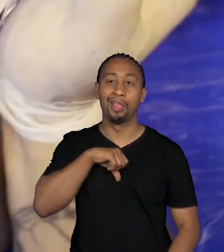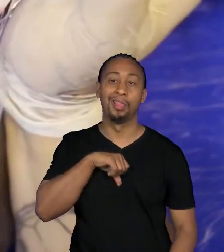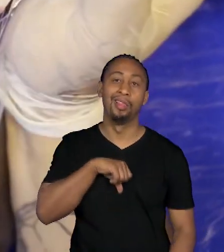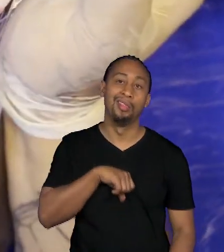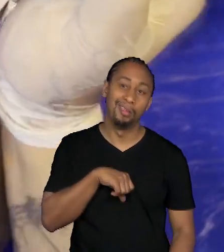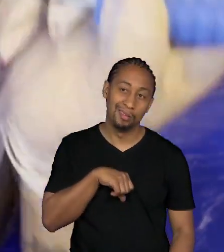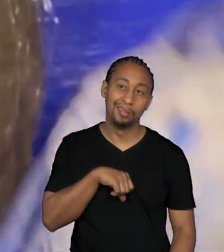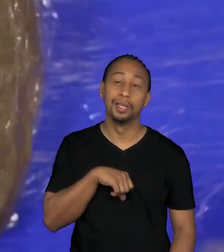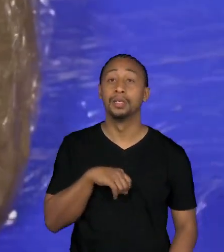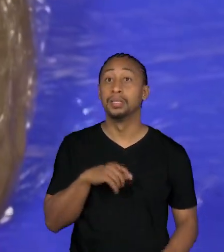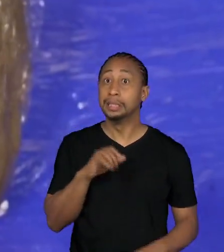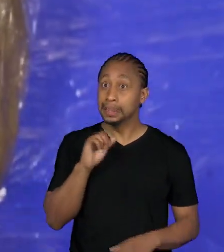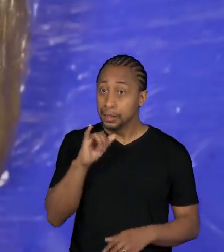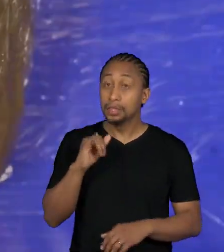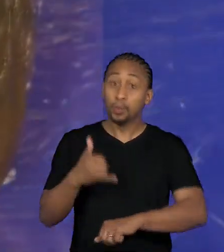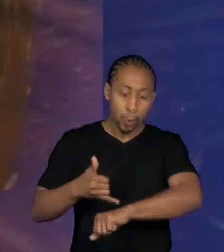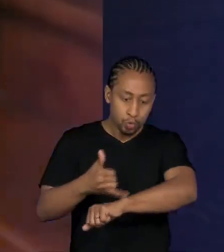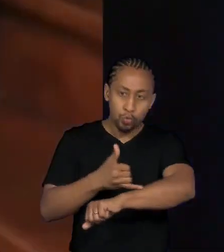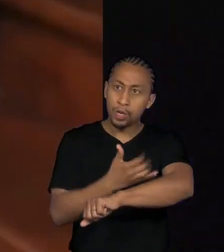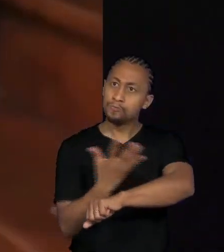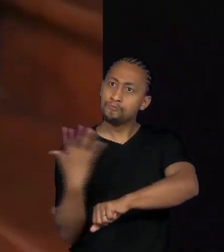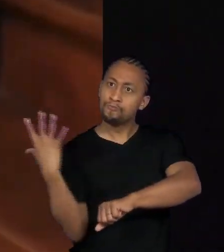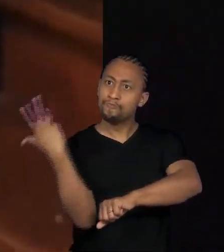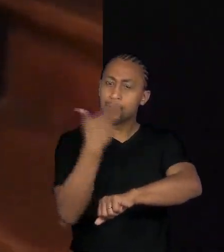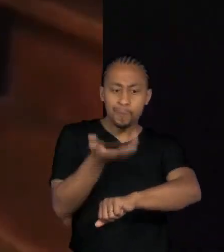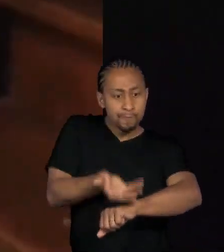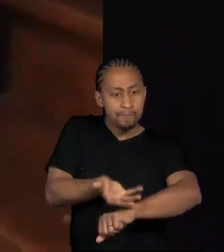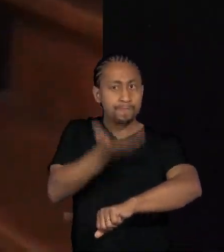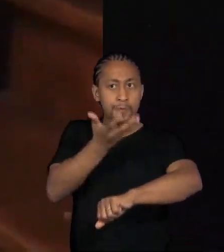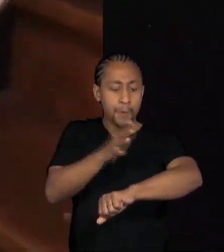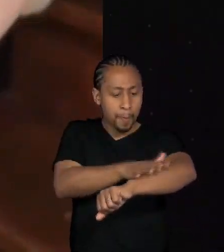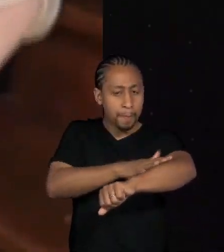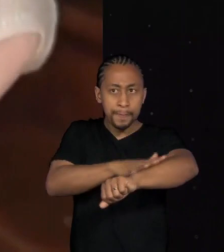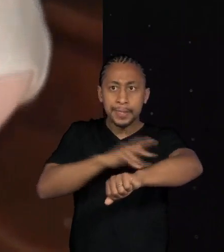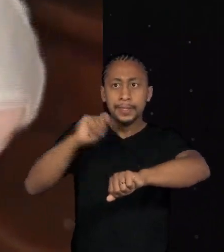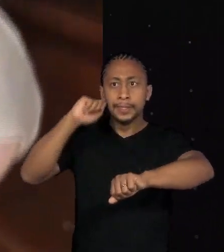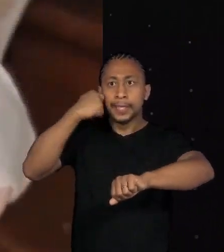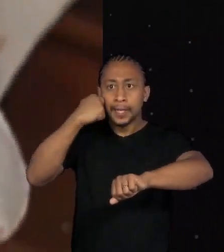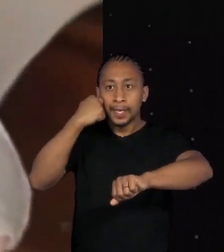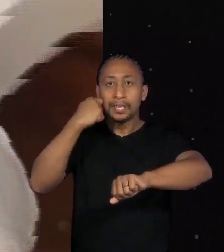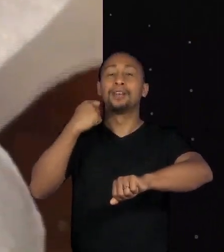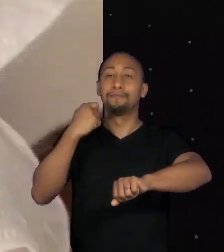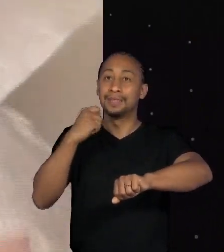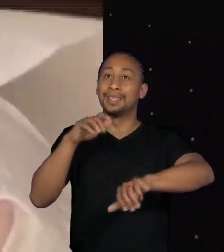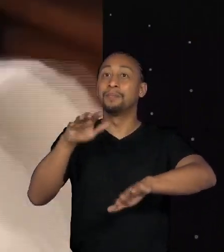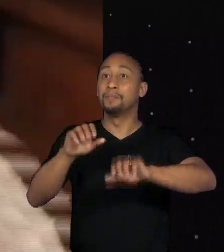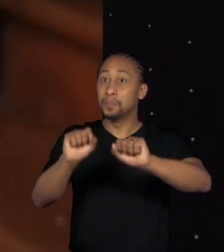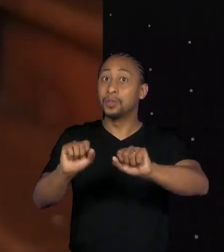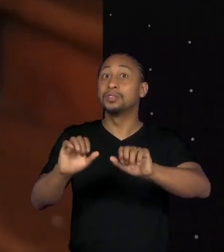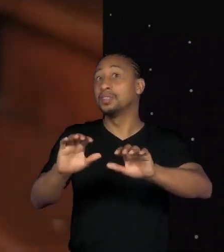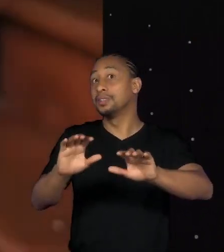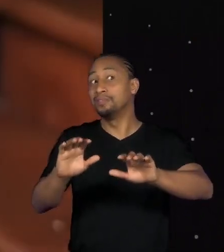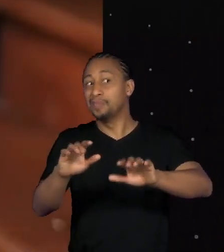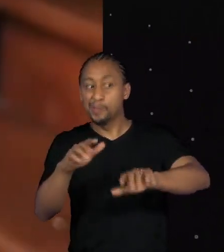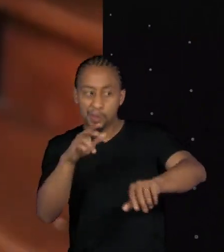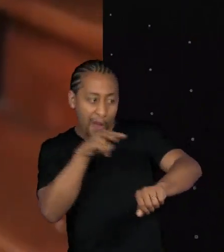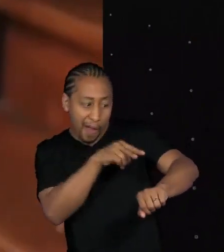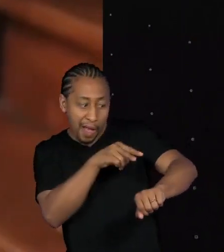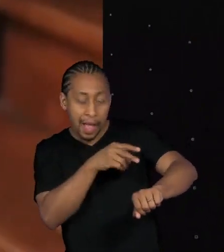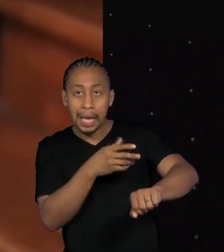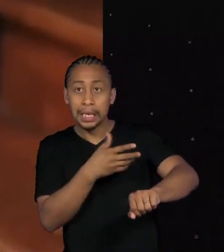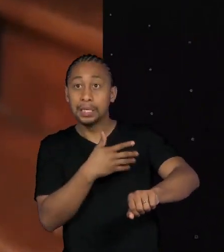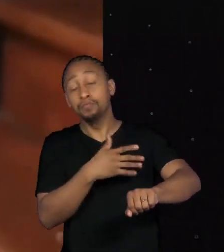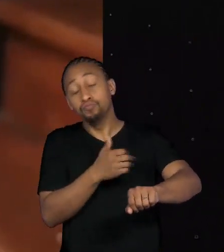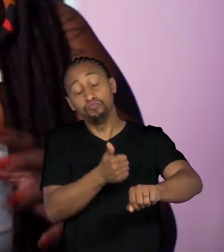tem uma bela tatuagem numa pele negra, as chances de você ter uma rejeição é muito menor. Você já tem